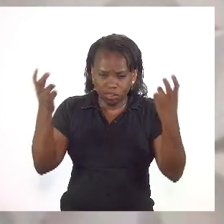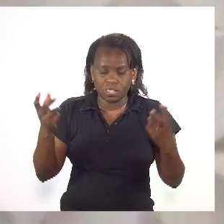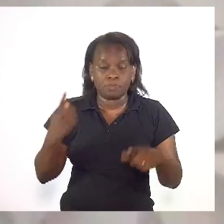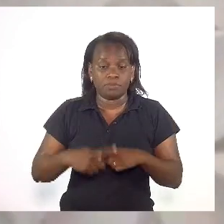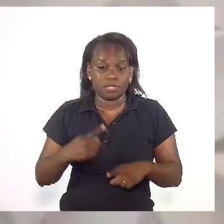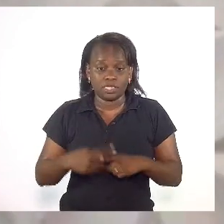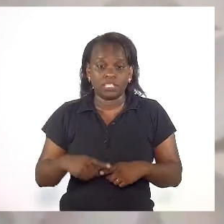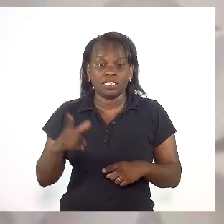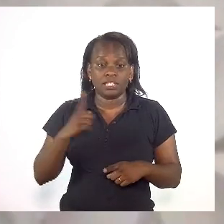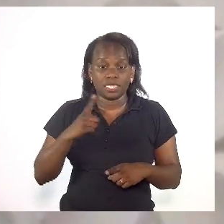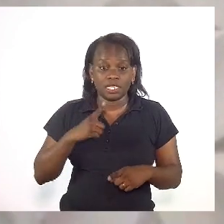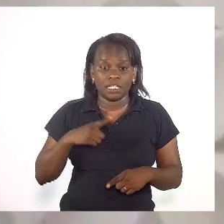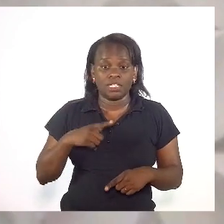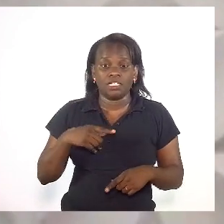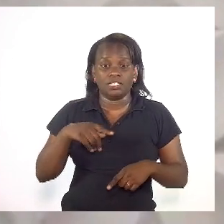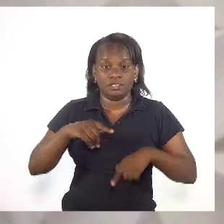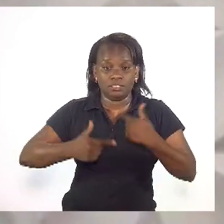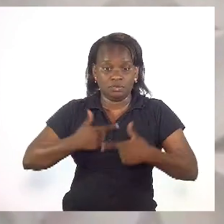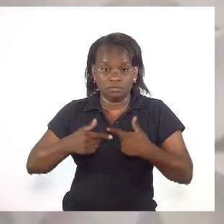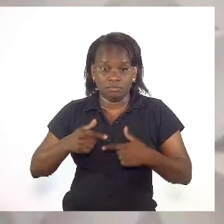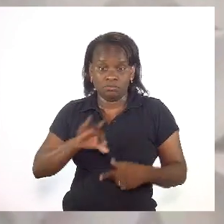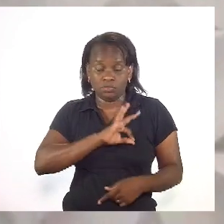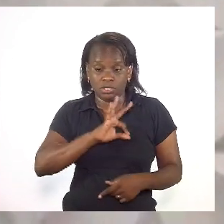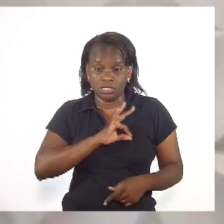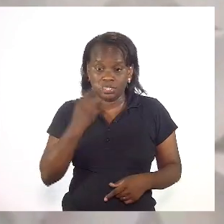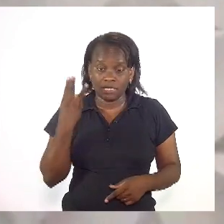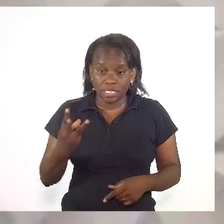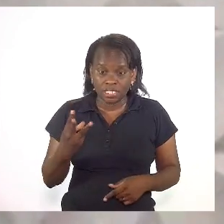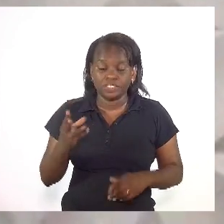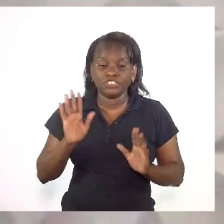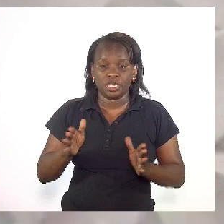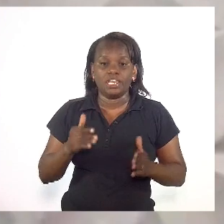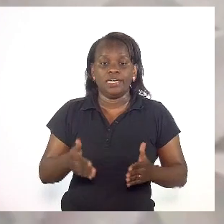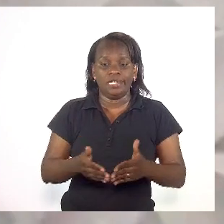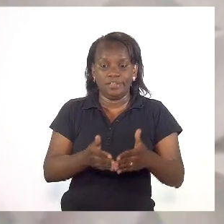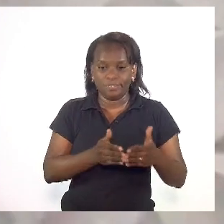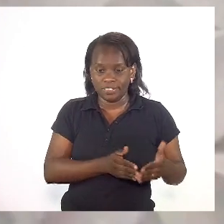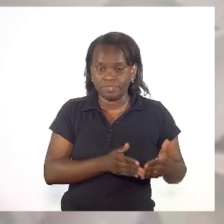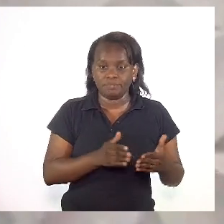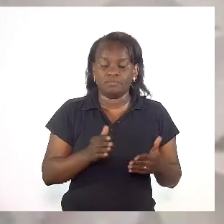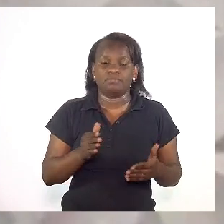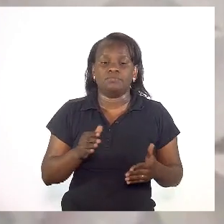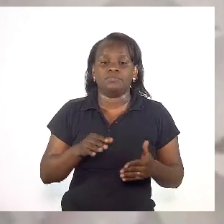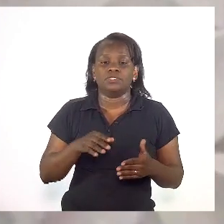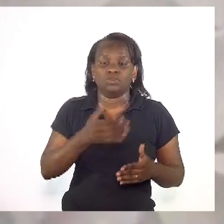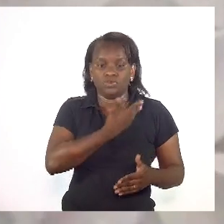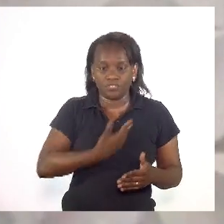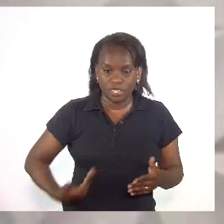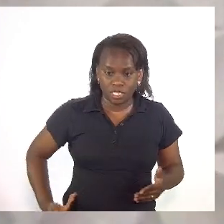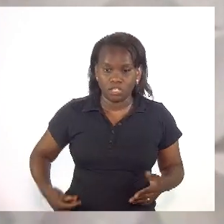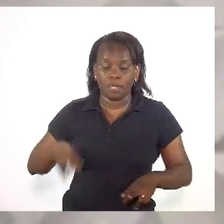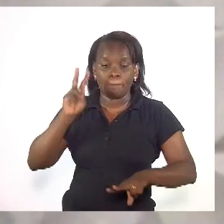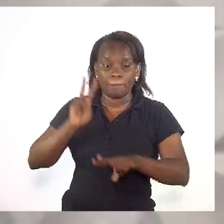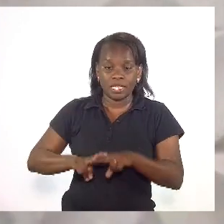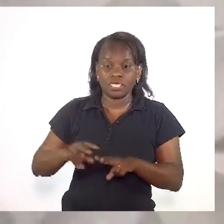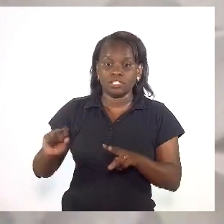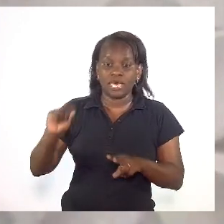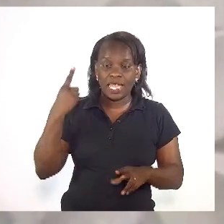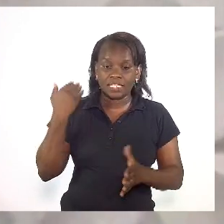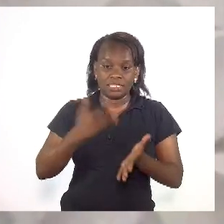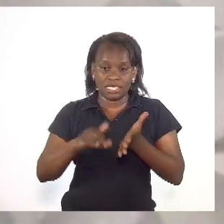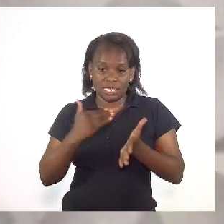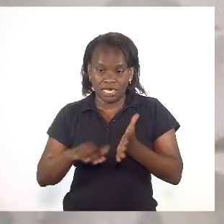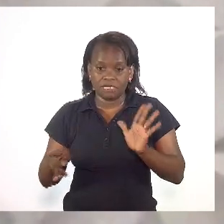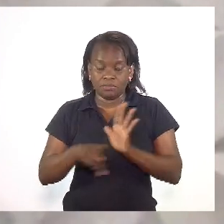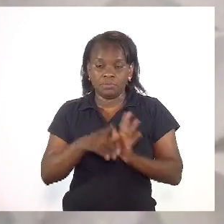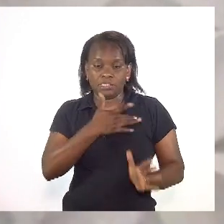que temos aqui três operações policiais, o afastamento do governador, a prisão dos ex-secretários